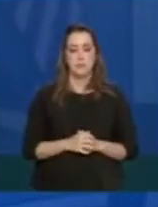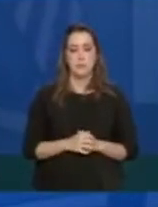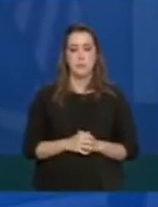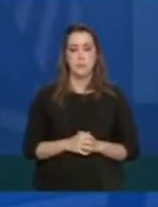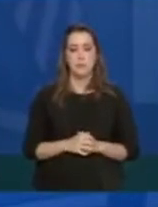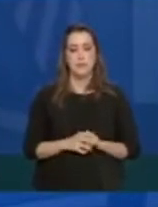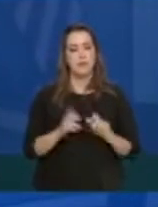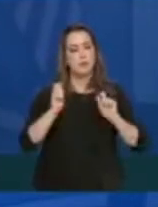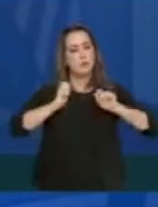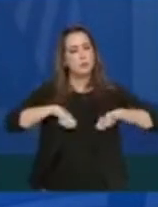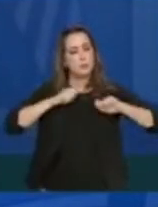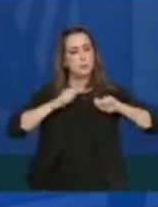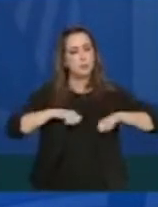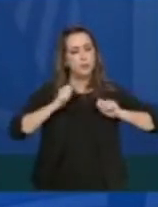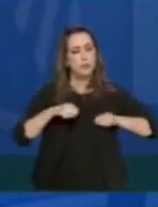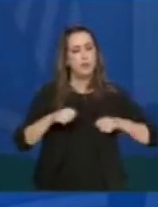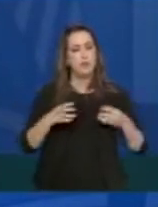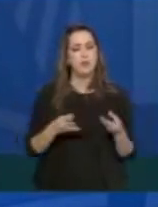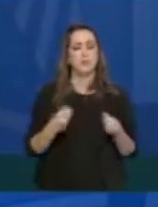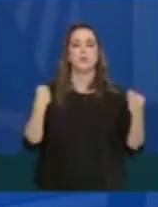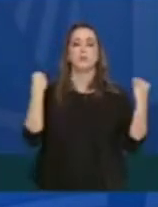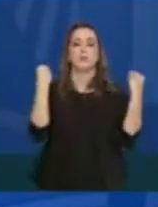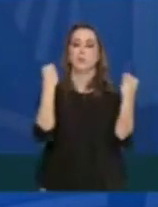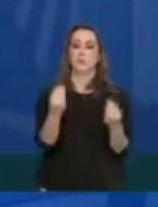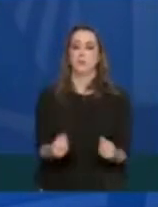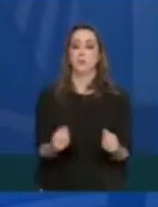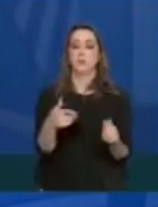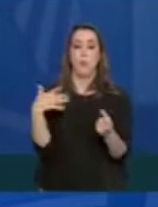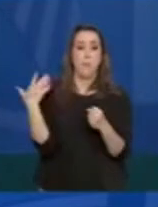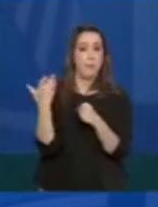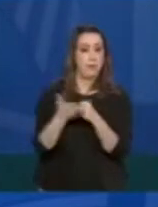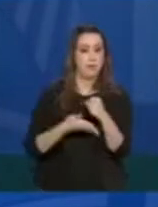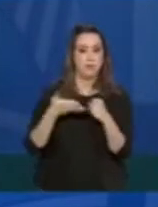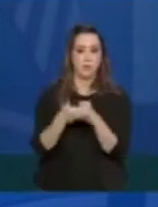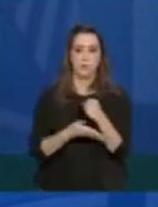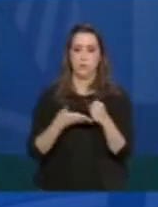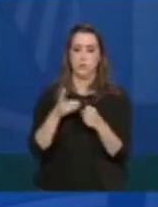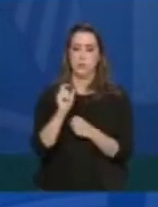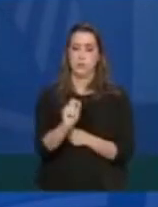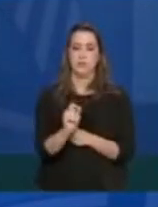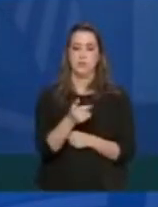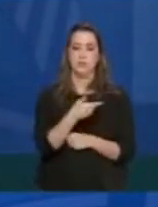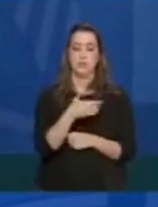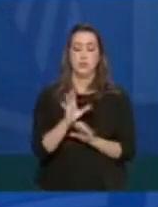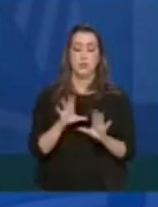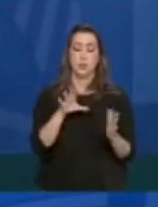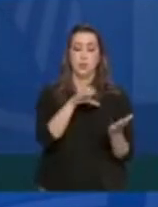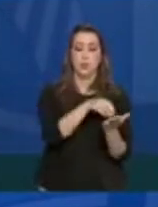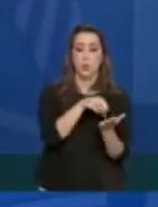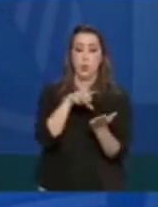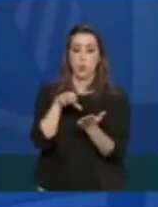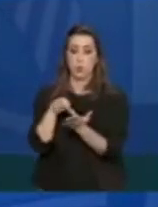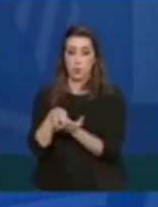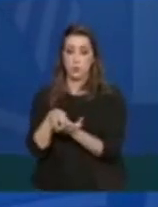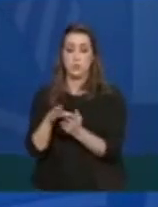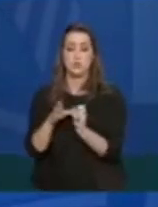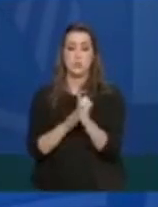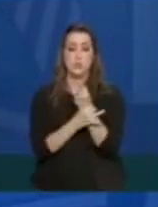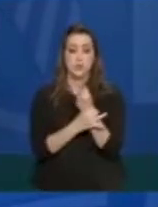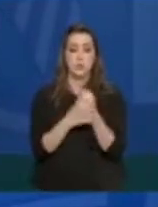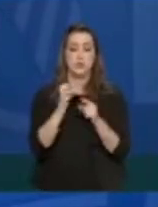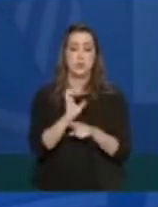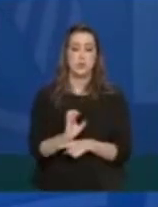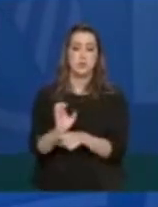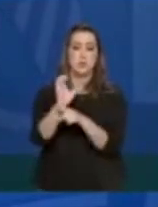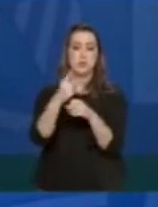e viabilizar a estrutura fundamental para que os órgãos de segurança dos estados e dos